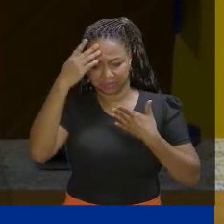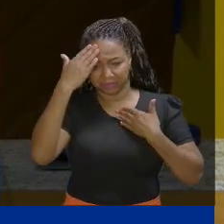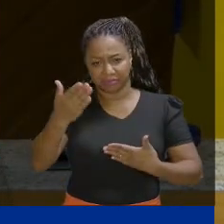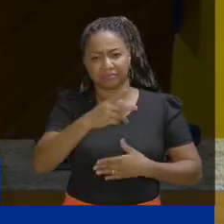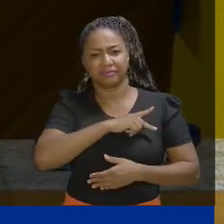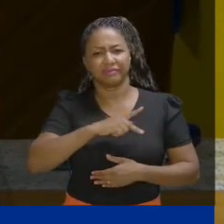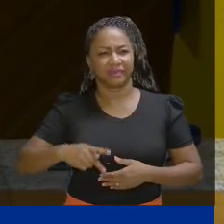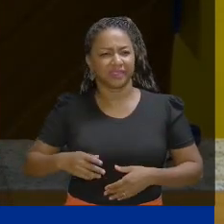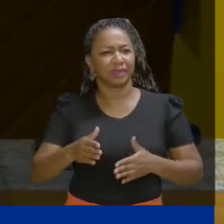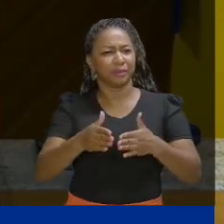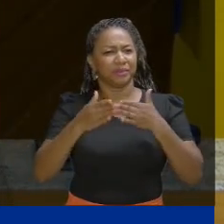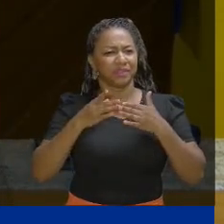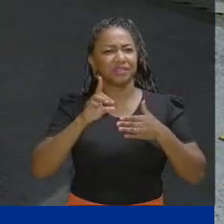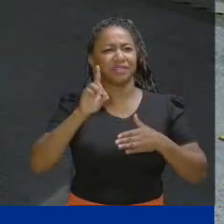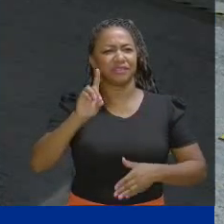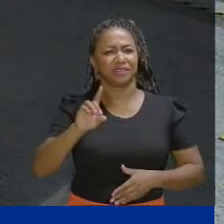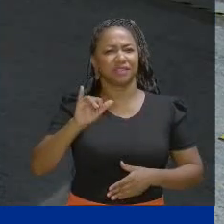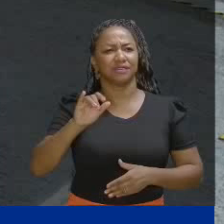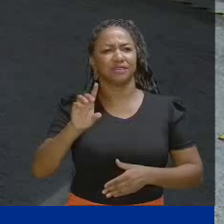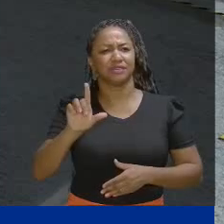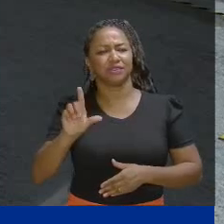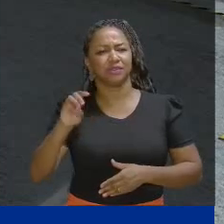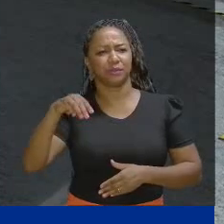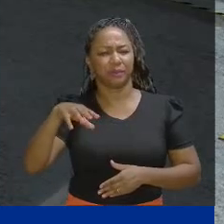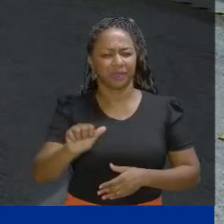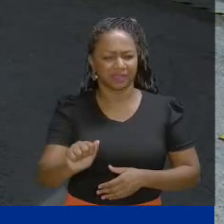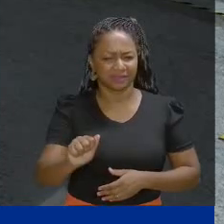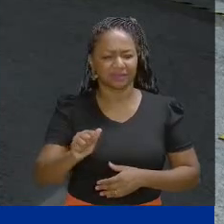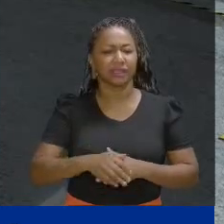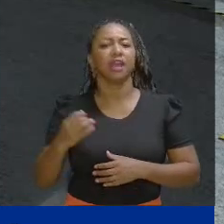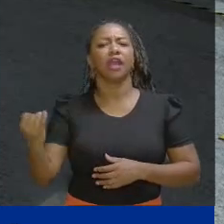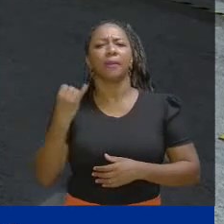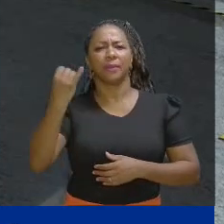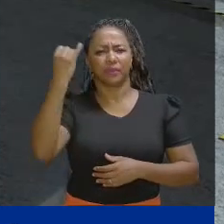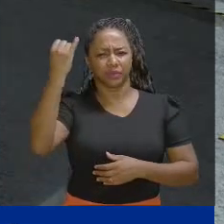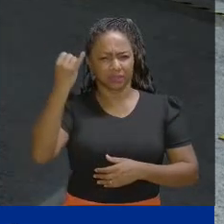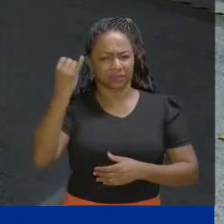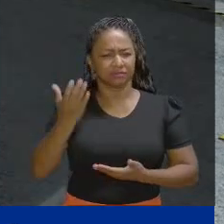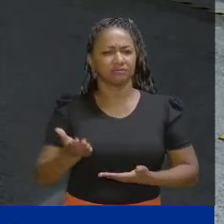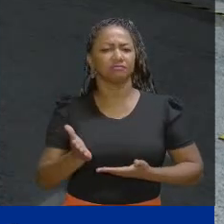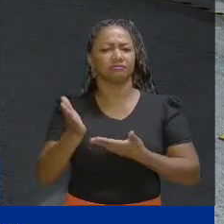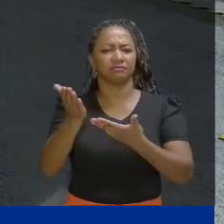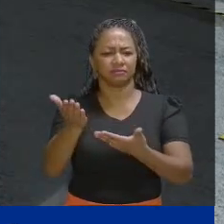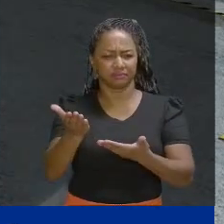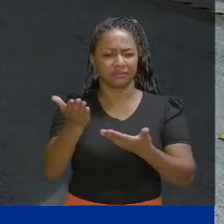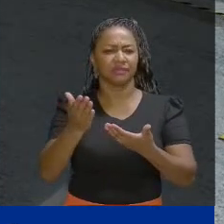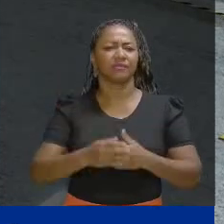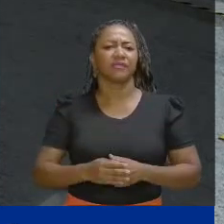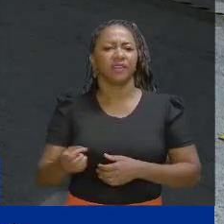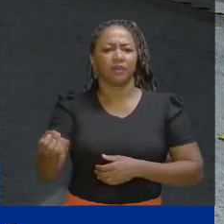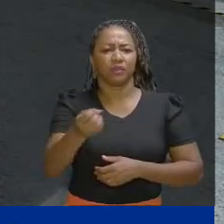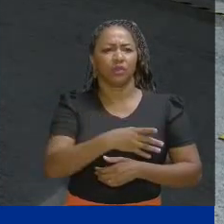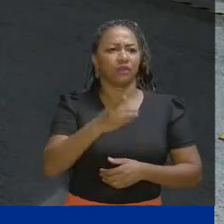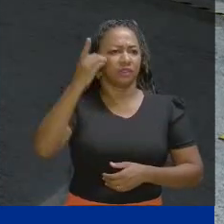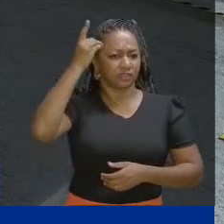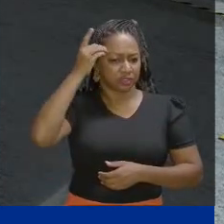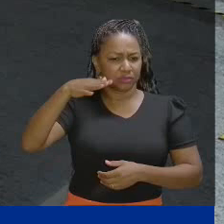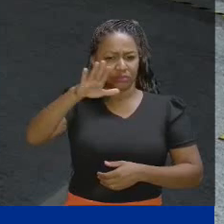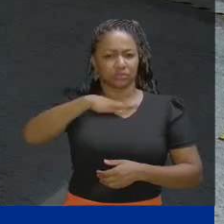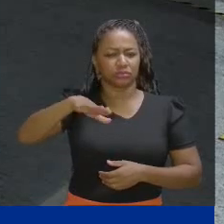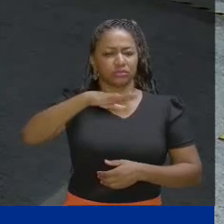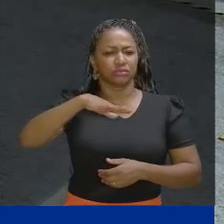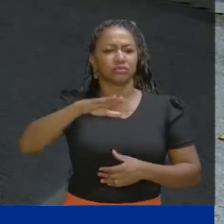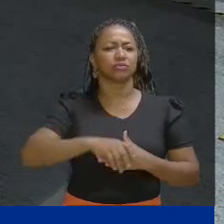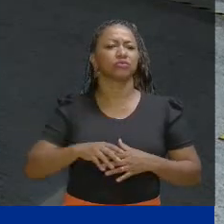Eu pedi a Dilma, ela ia passando ali de fininho, eu falei, Dilma, é importante apresentar a nova diretora-geral, porque, afinal de contas, todos